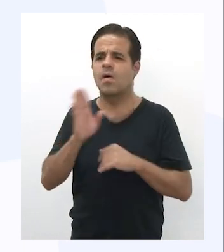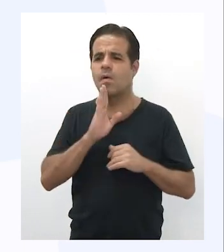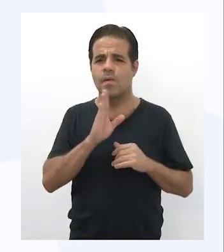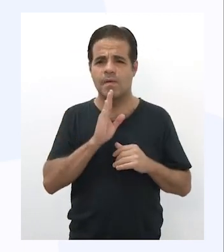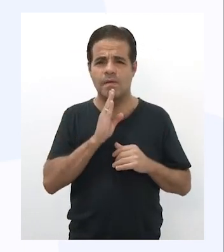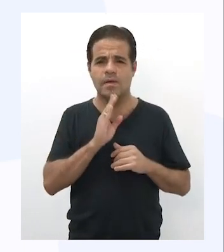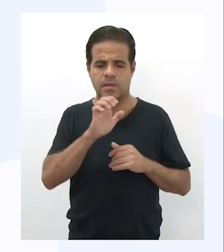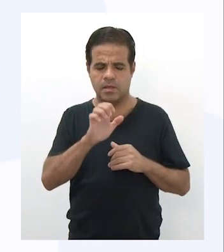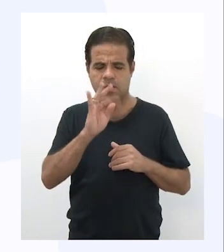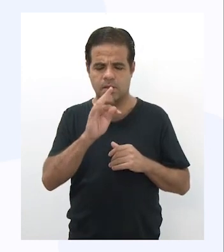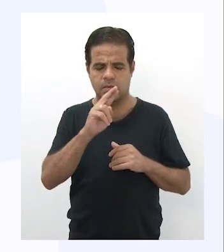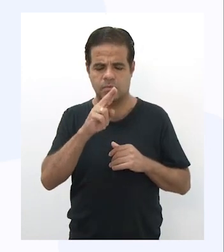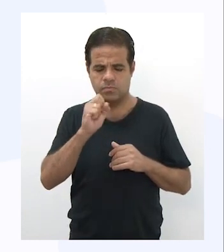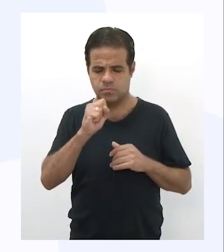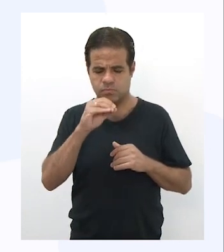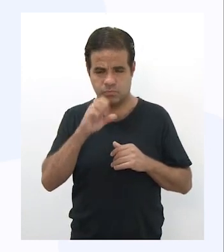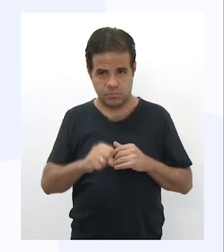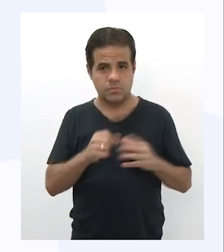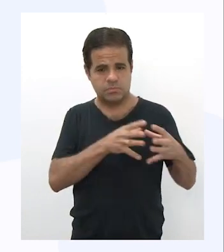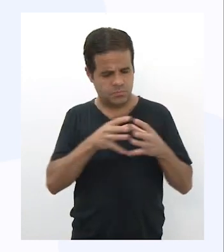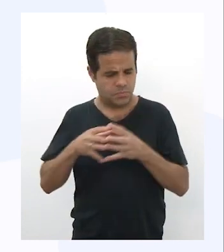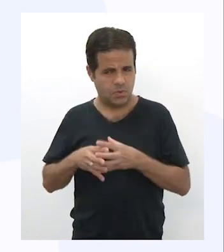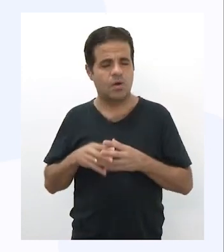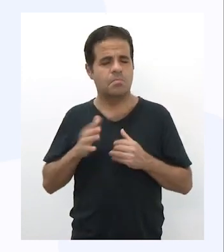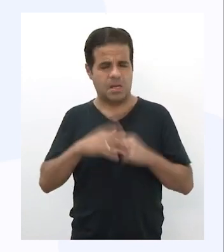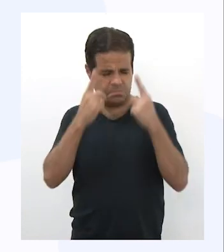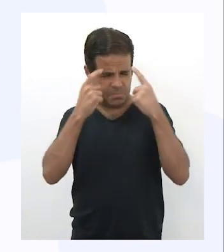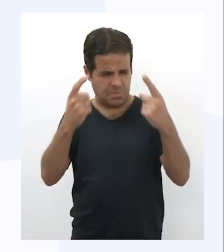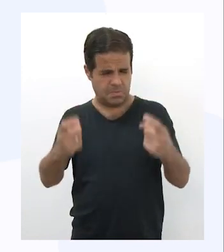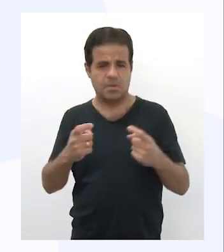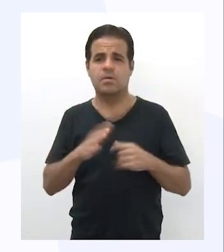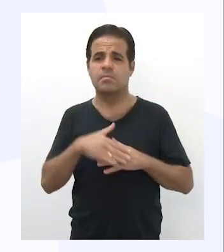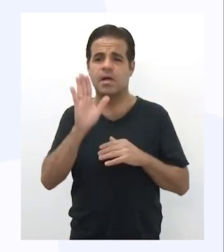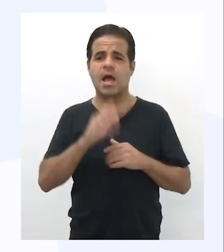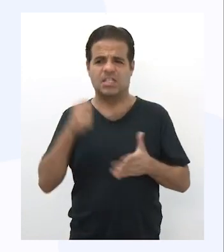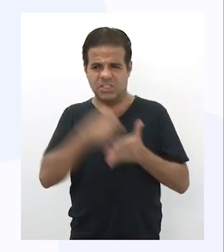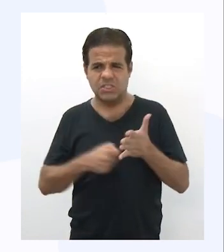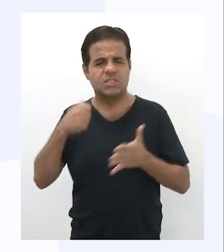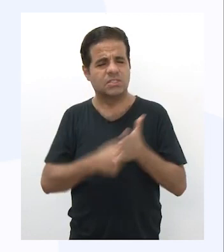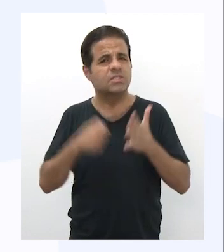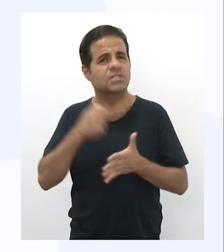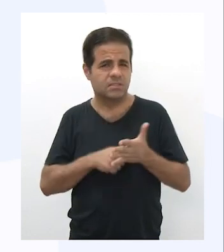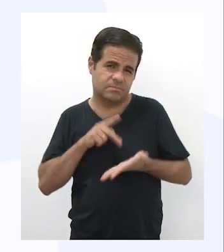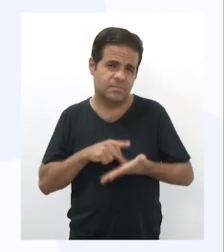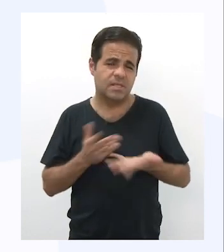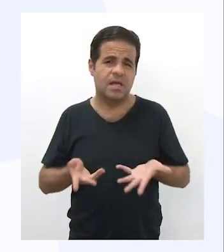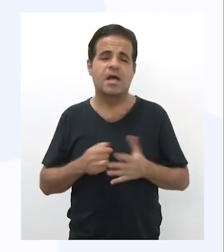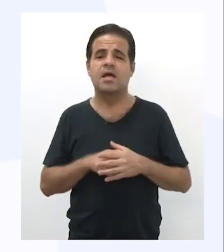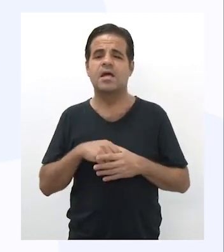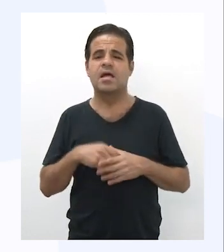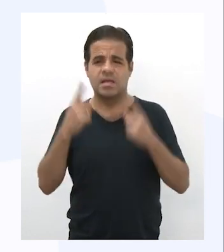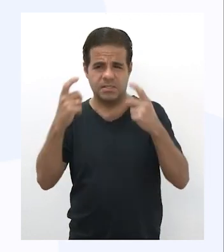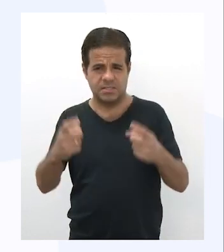conhecem, os etruscos, né, que são esses povos que são mais violentos não, eles são mais guerreiros na realidade, né? Violento seria uma